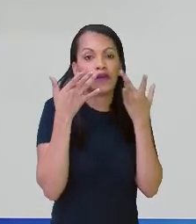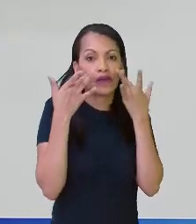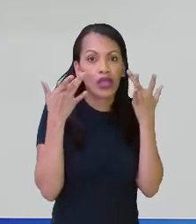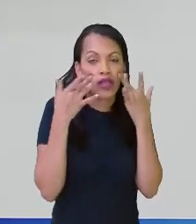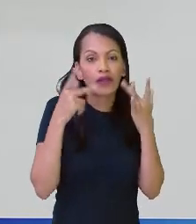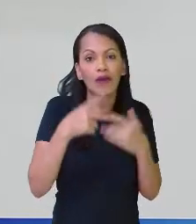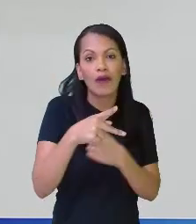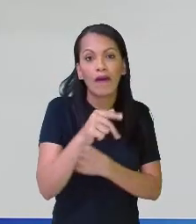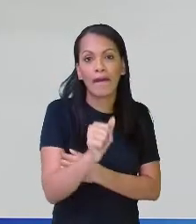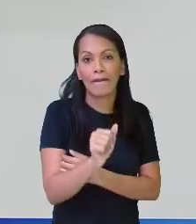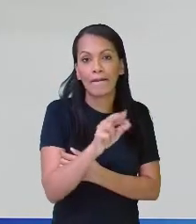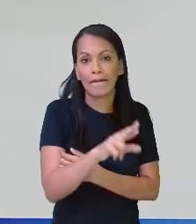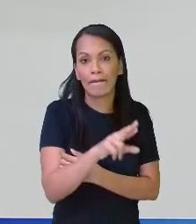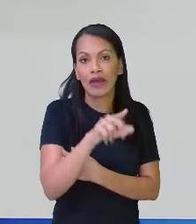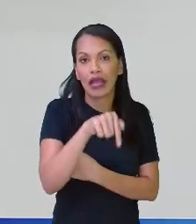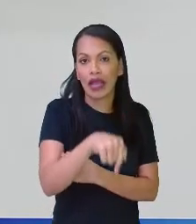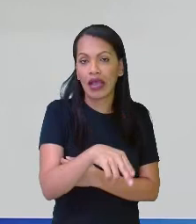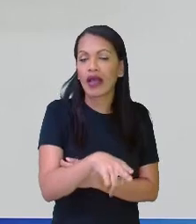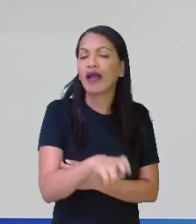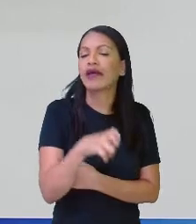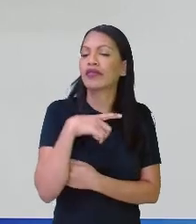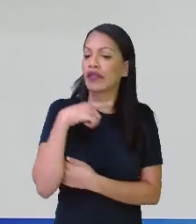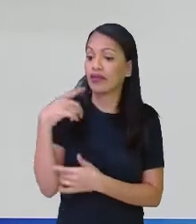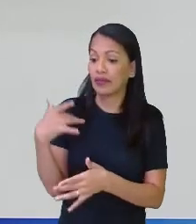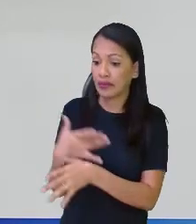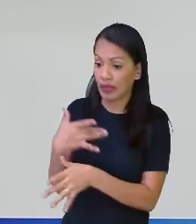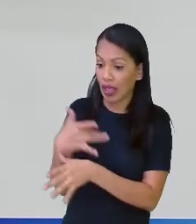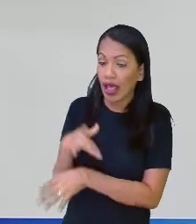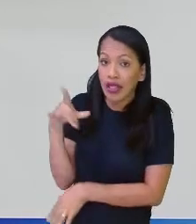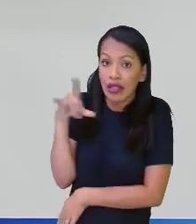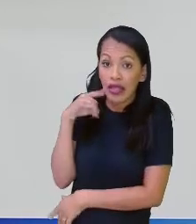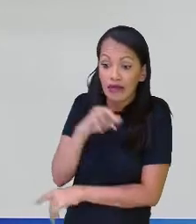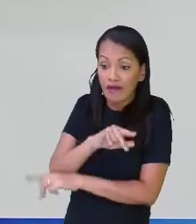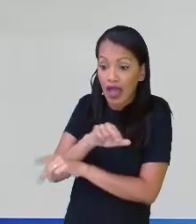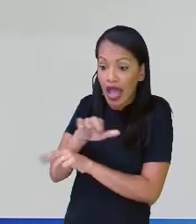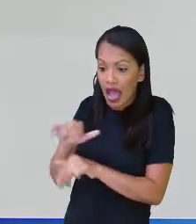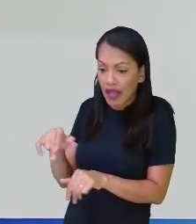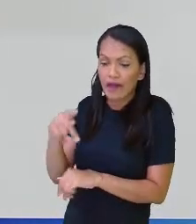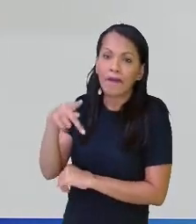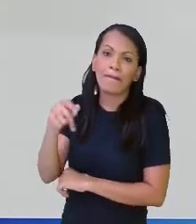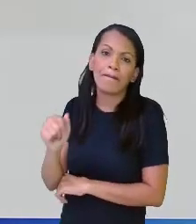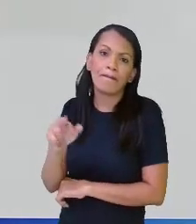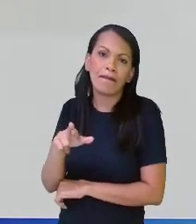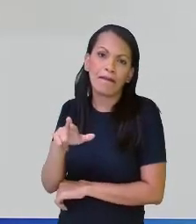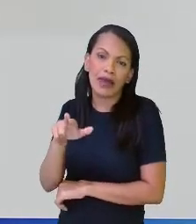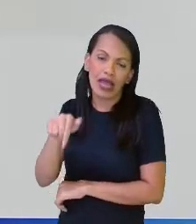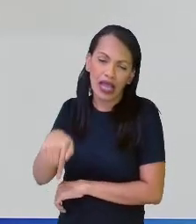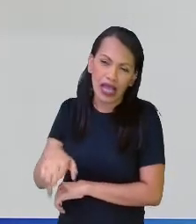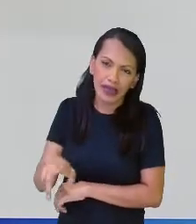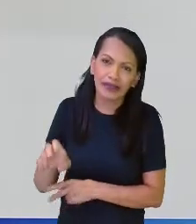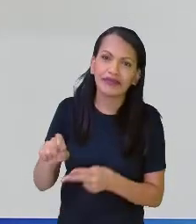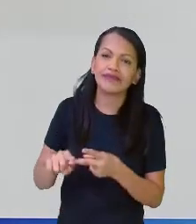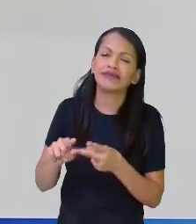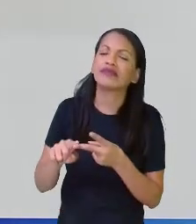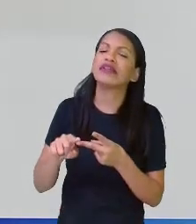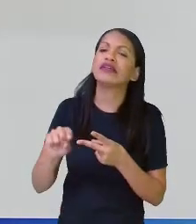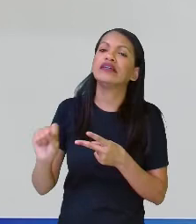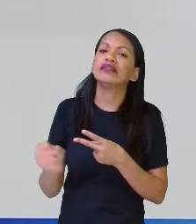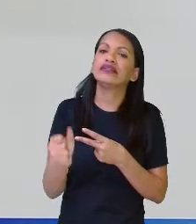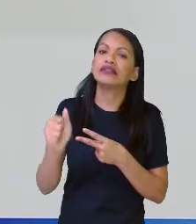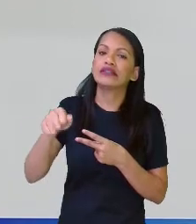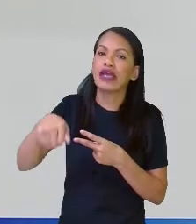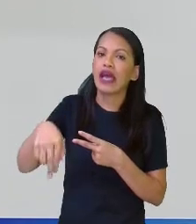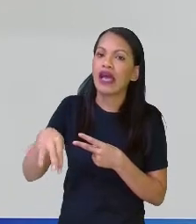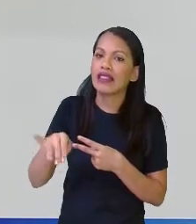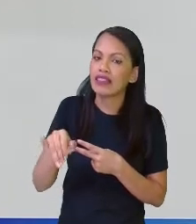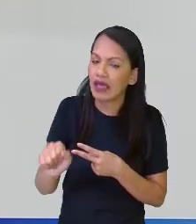uma cidade abençoada por teatros, né, professora Mauricéia? Porque a gente tem o Teatro do Parque, tem o Teatro Santa Isabel, que tem apresentações muitas